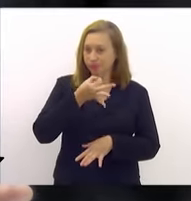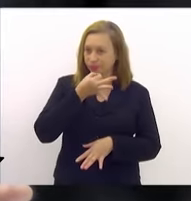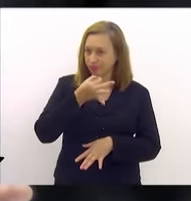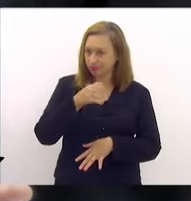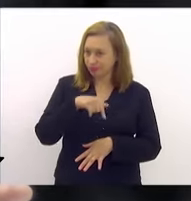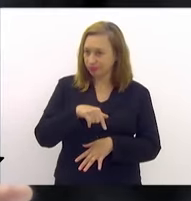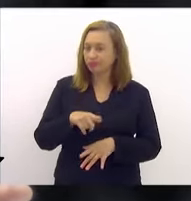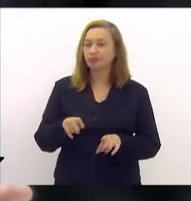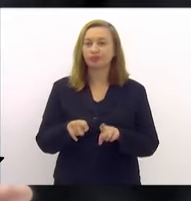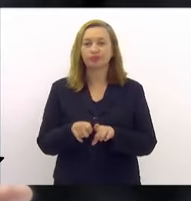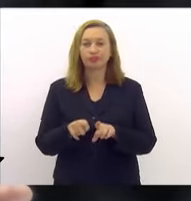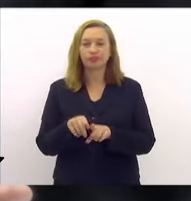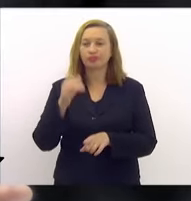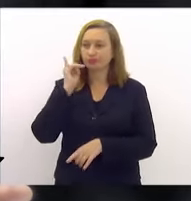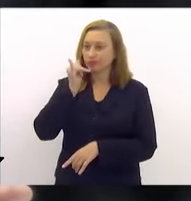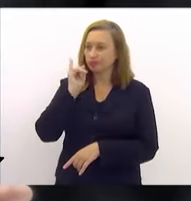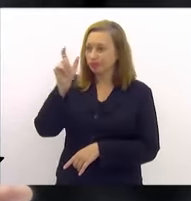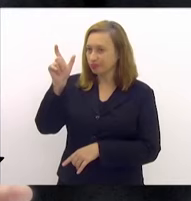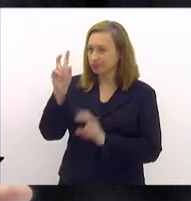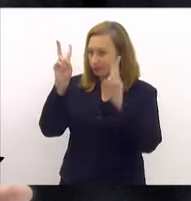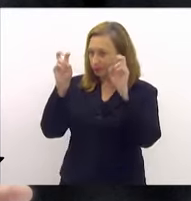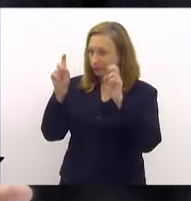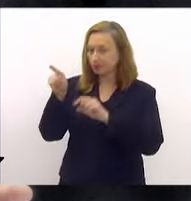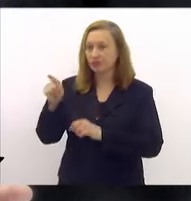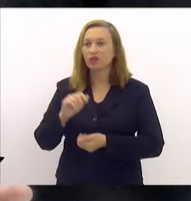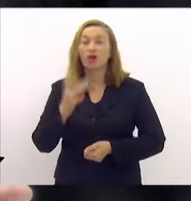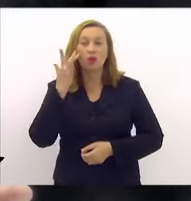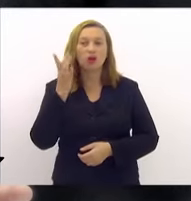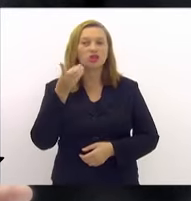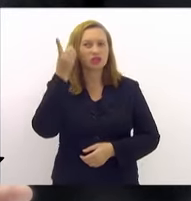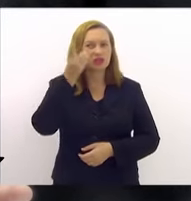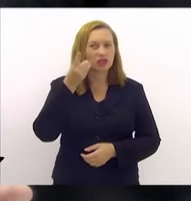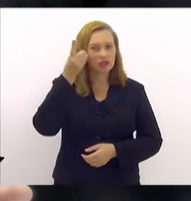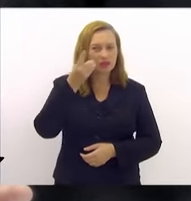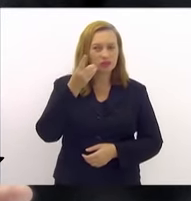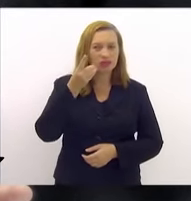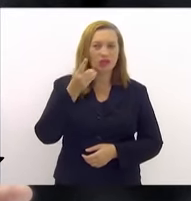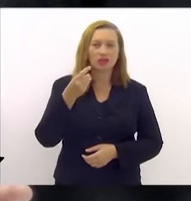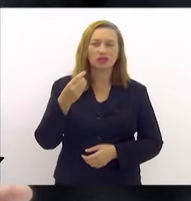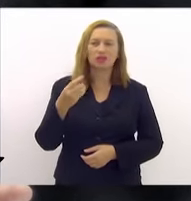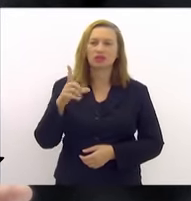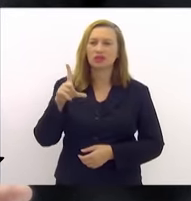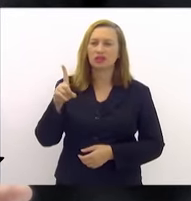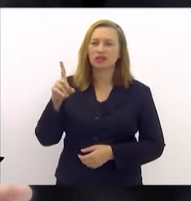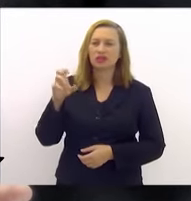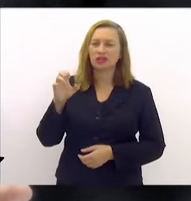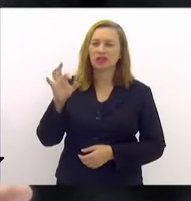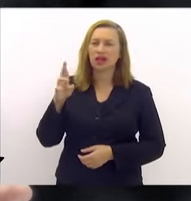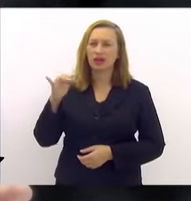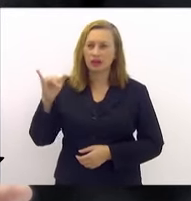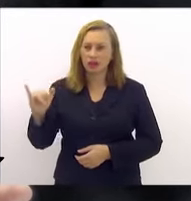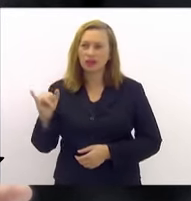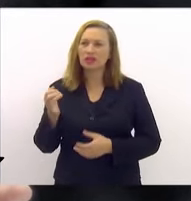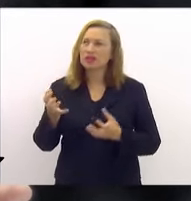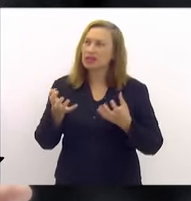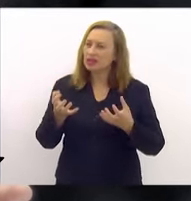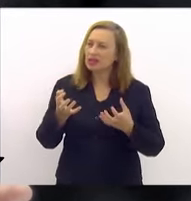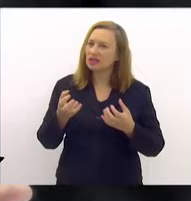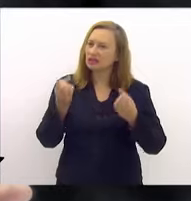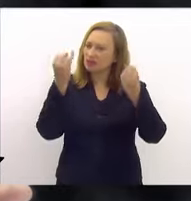até mesmo ao relator da matéria, eu acho que o deputado autor inicialmente queria até fazer